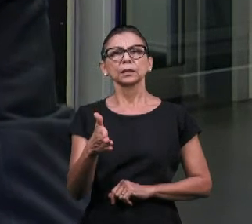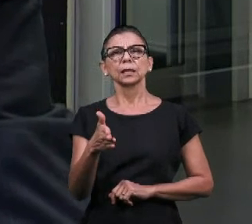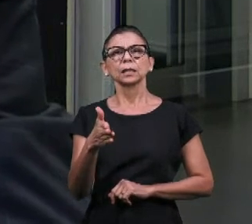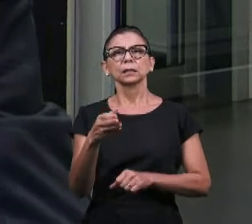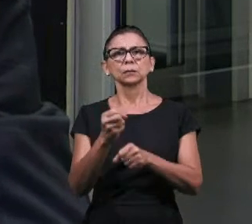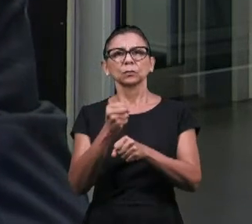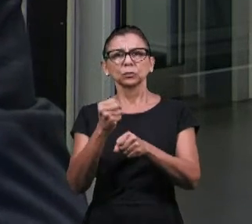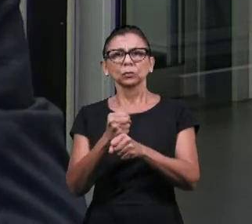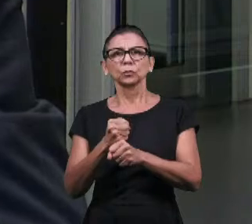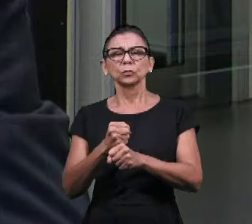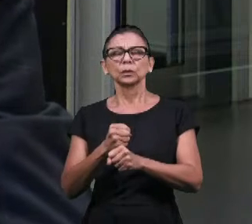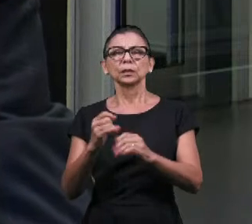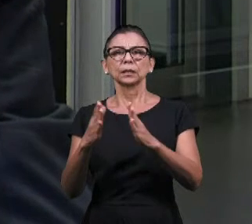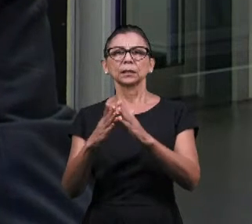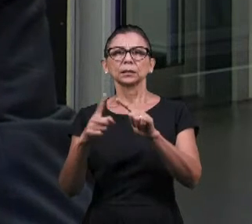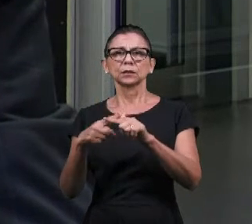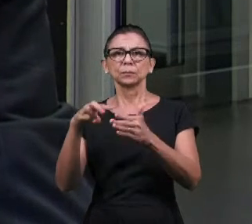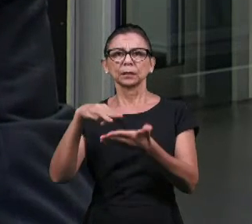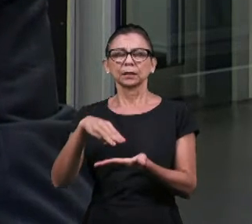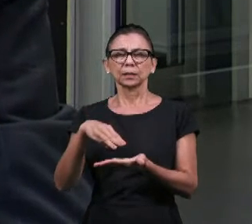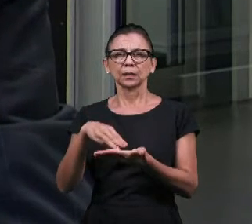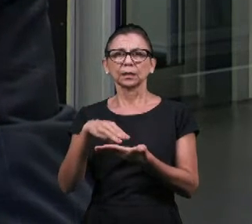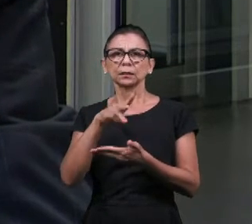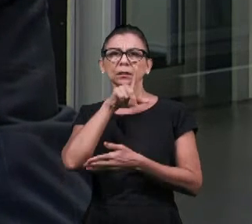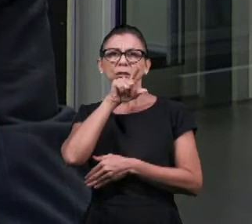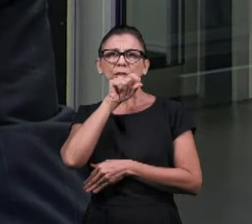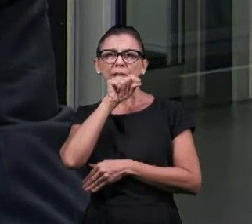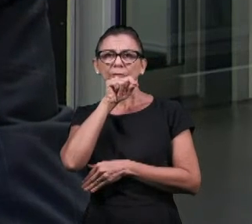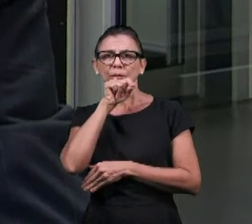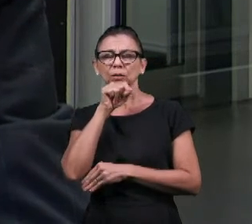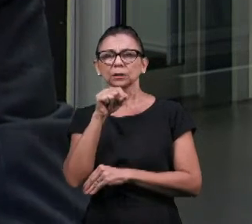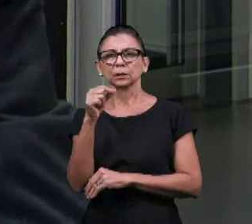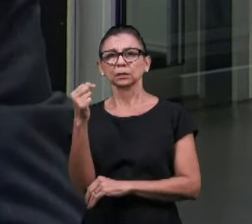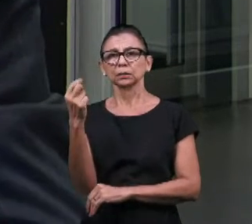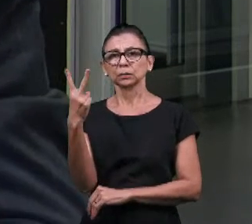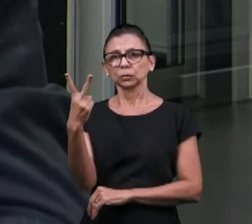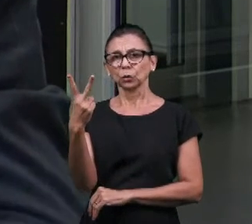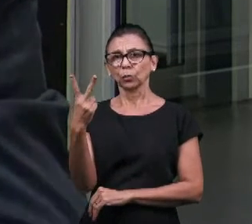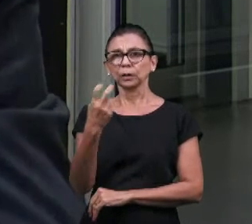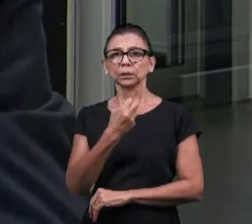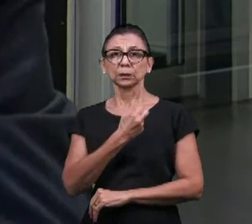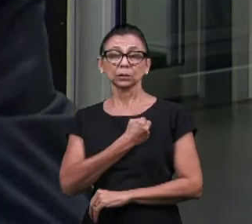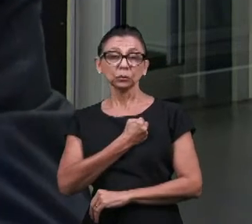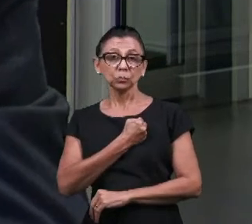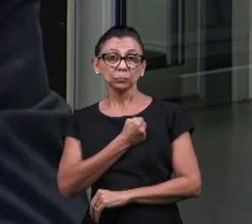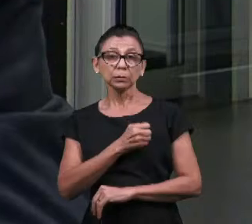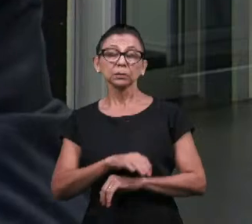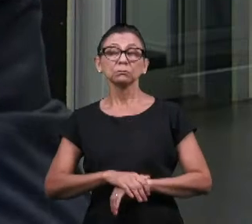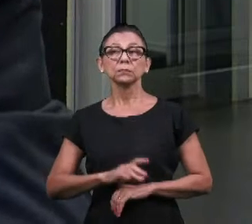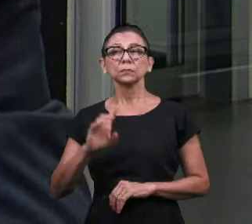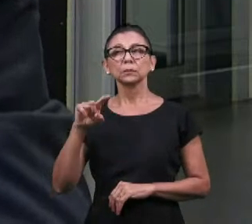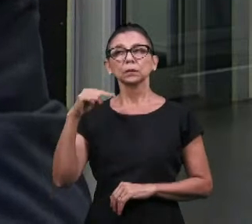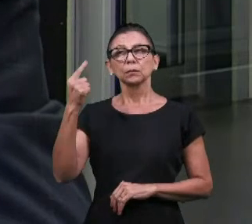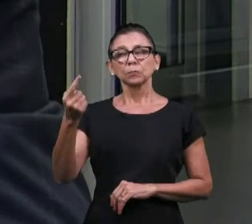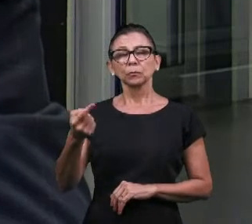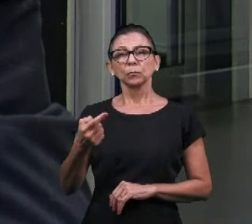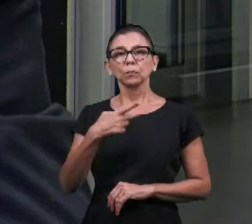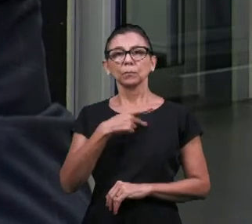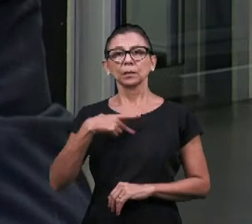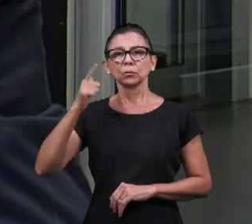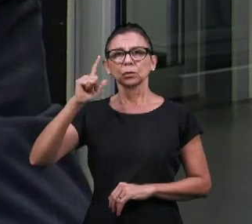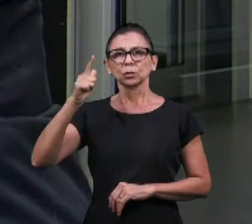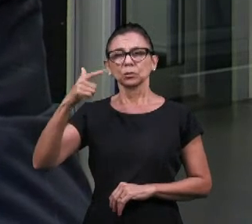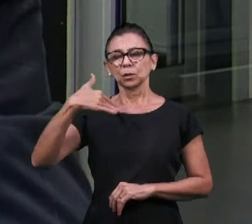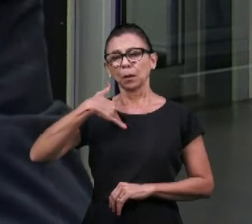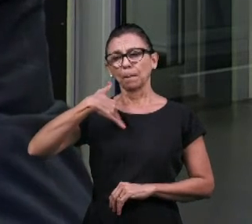época, Gedeuti me chamou e falou que me queria em Terra Vermelha. E ele me deu uma palavra muito bonita.